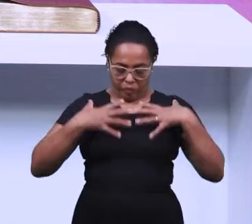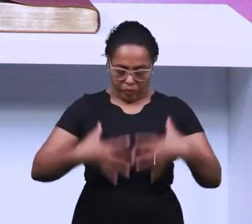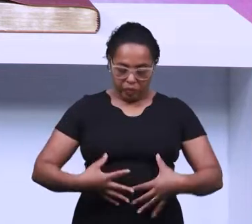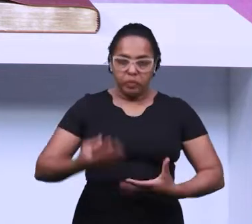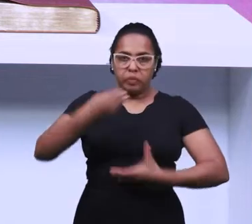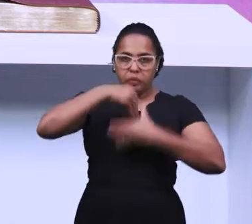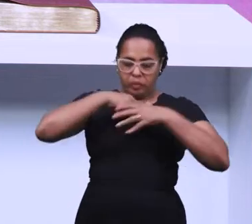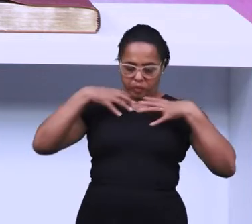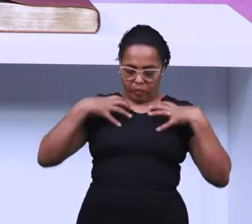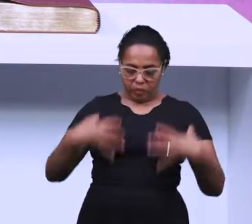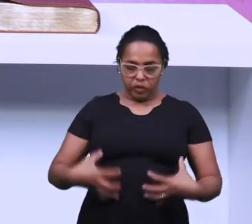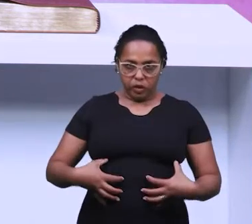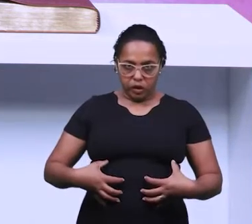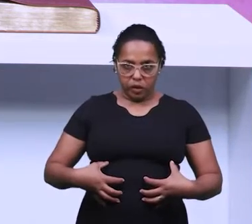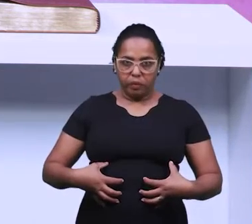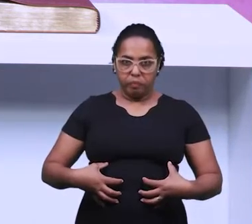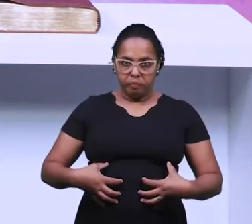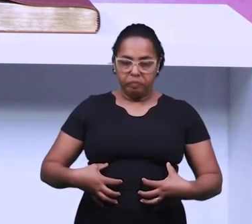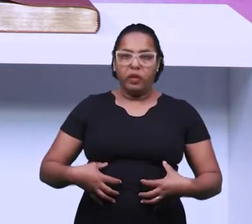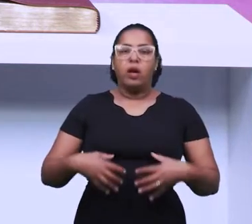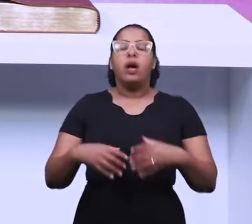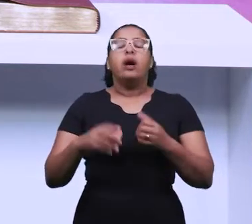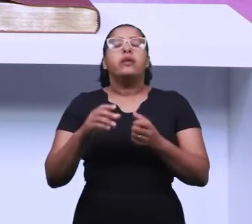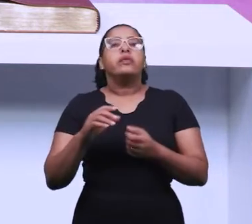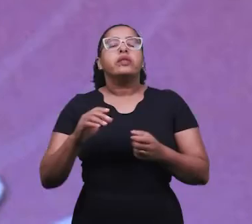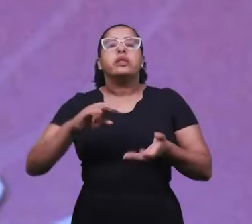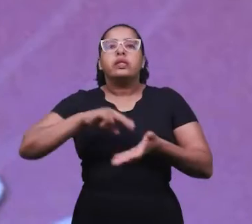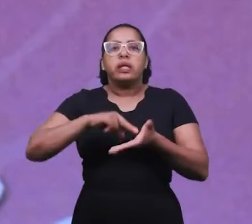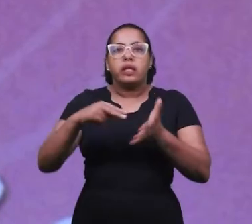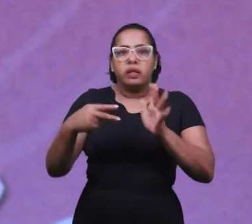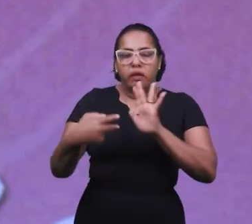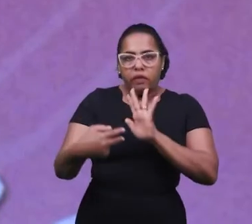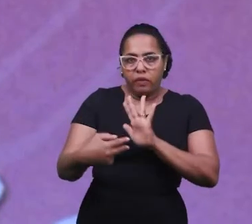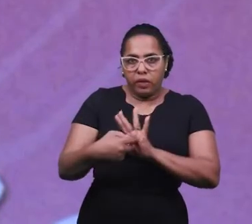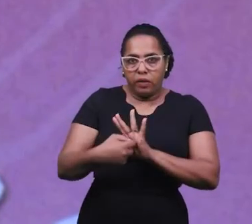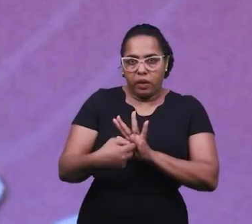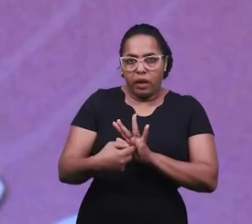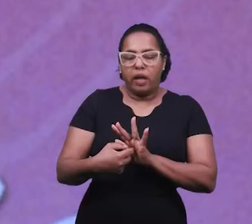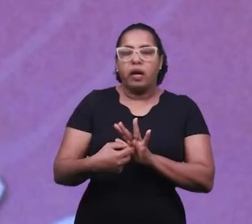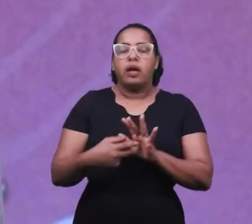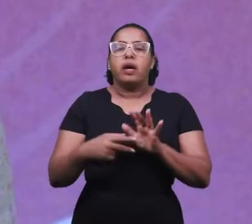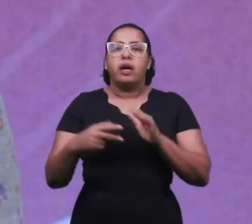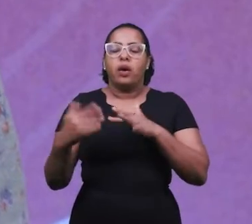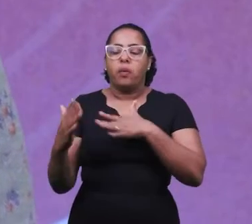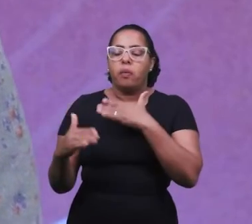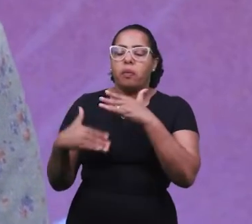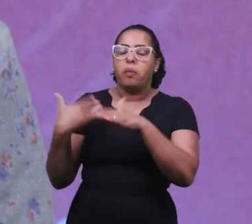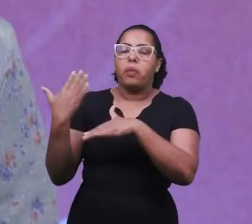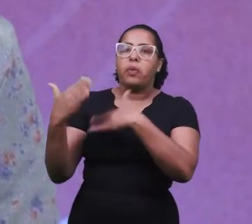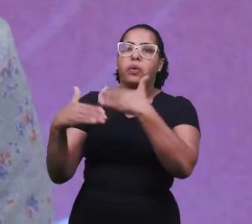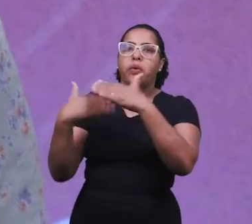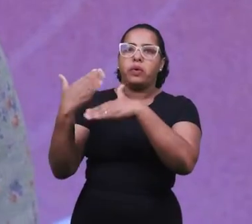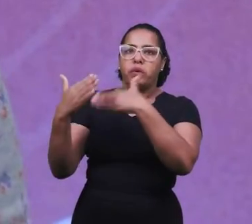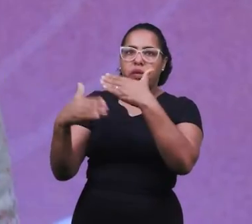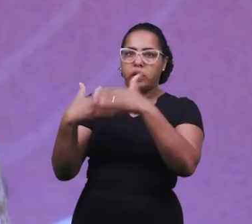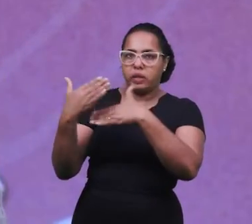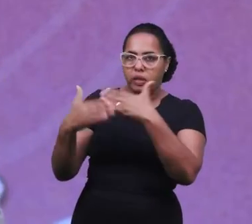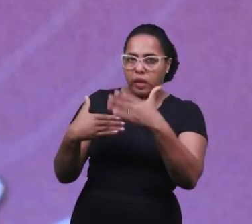falamos desse termo senescência, nós sabemos que é um processo